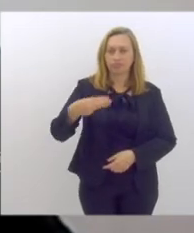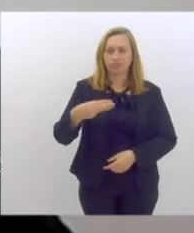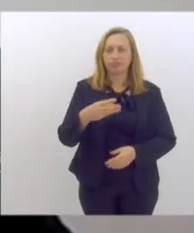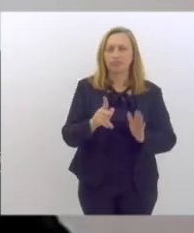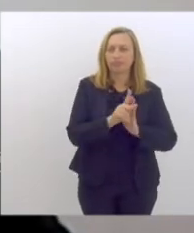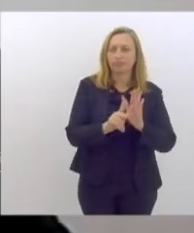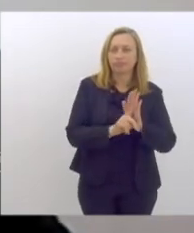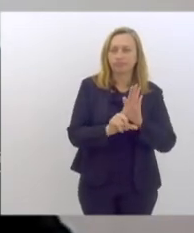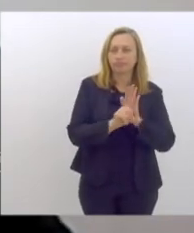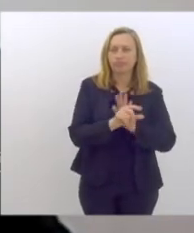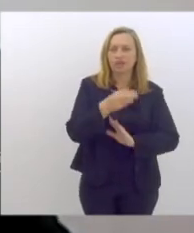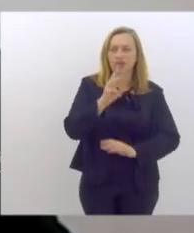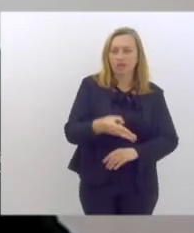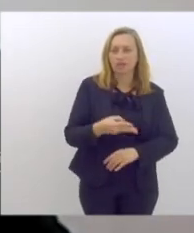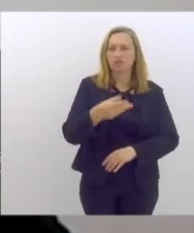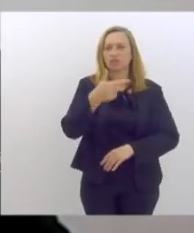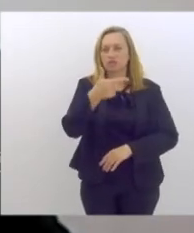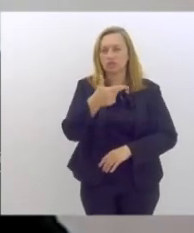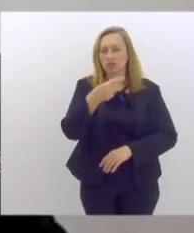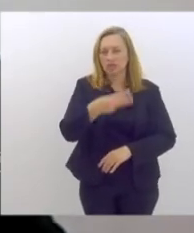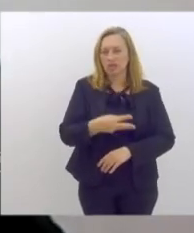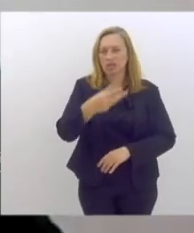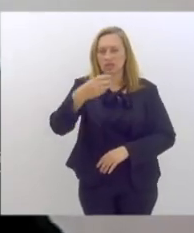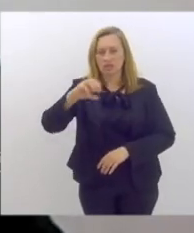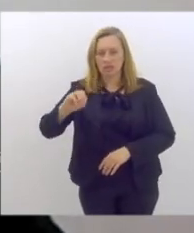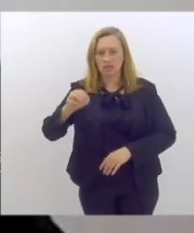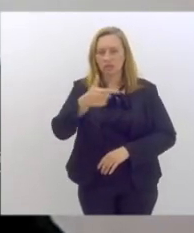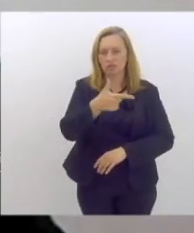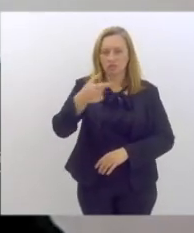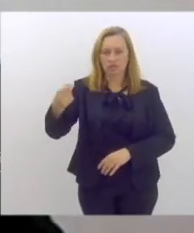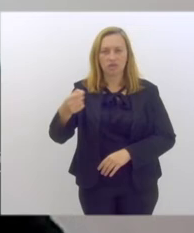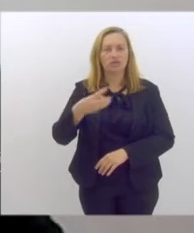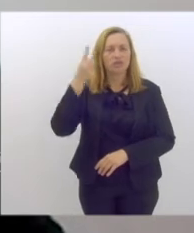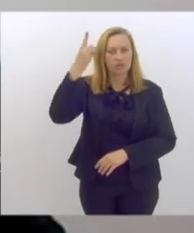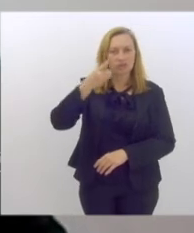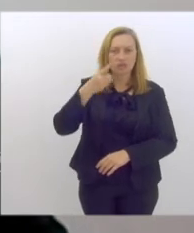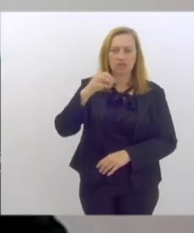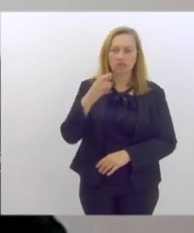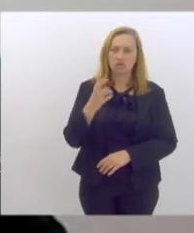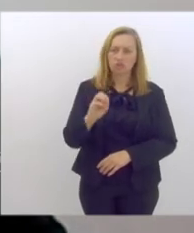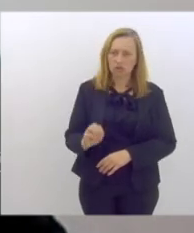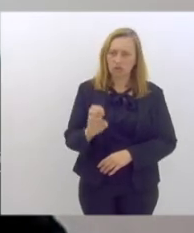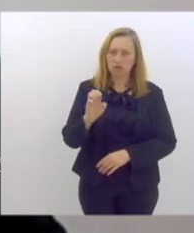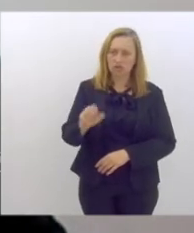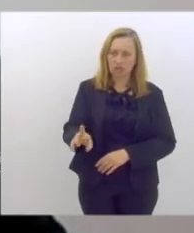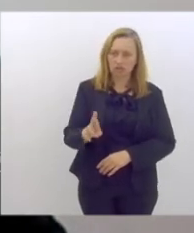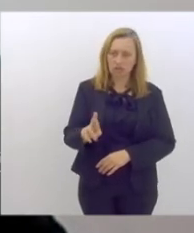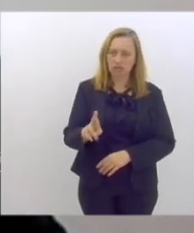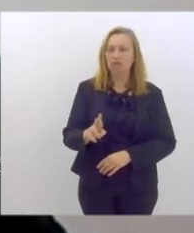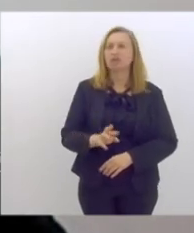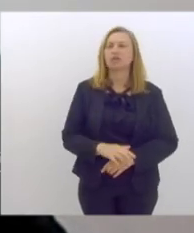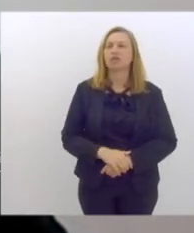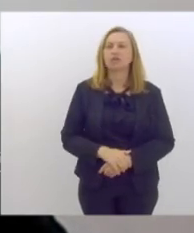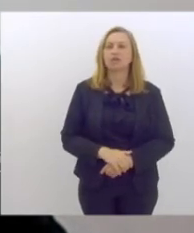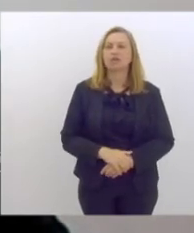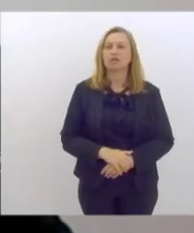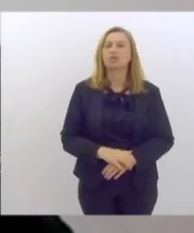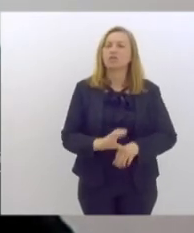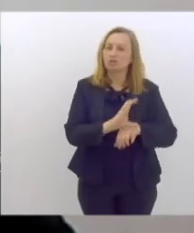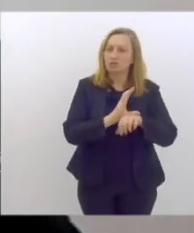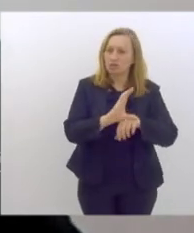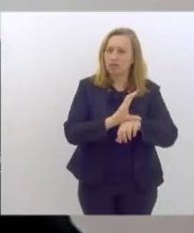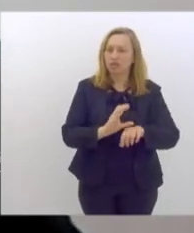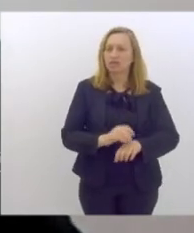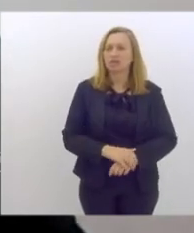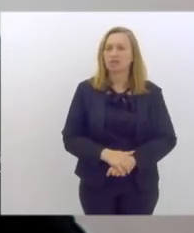projeto de lei 3300 2020 Deputado Schmitt o parecer pela constitucionalidade